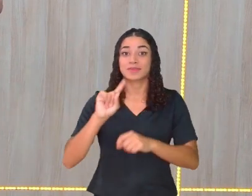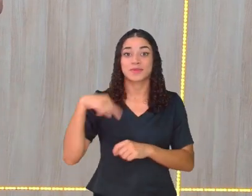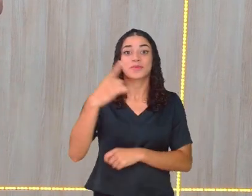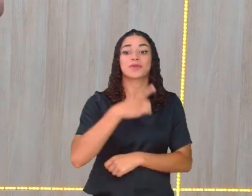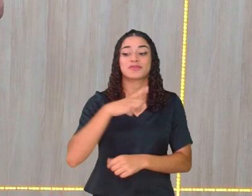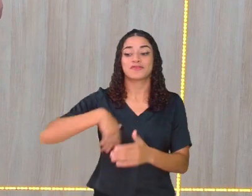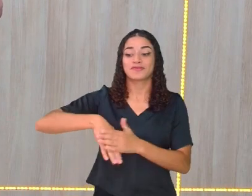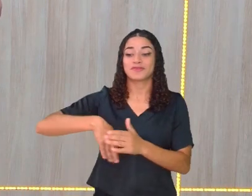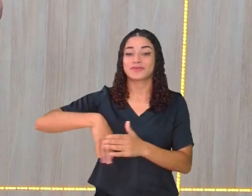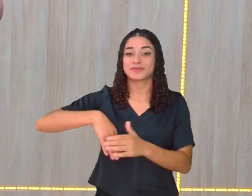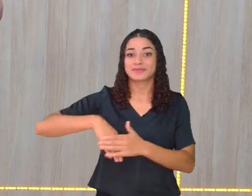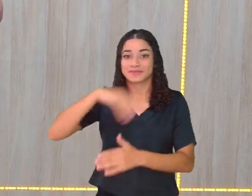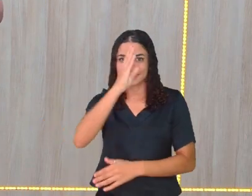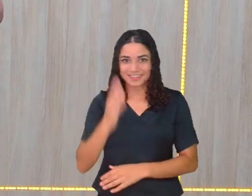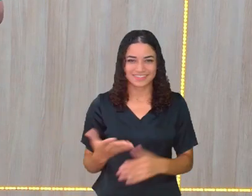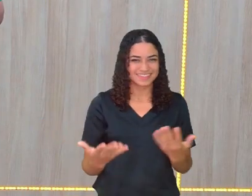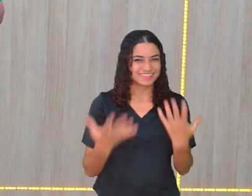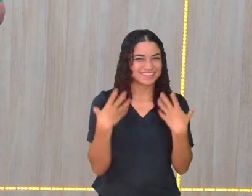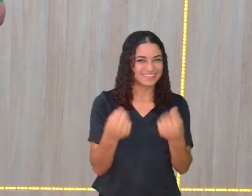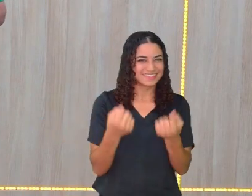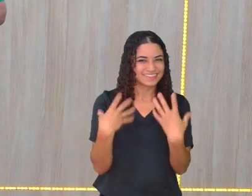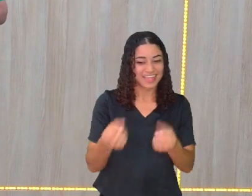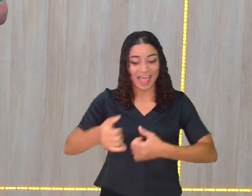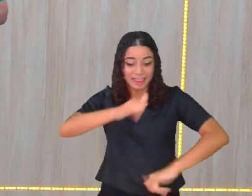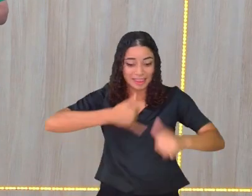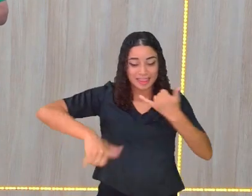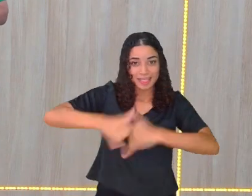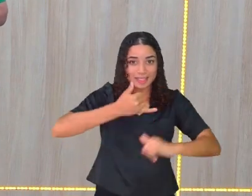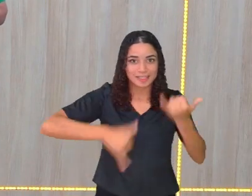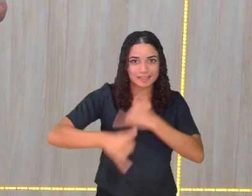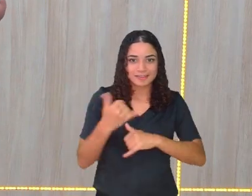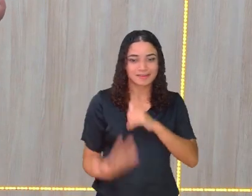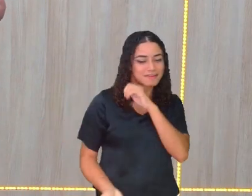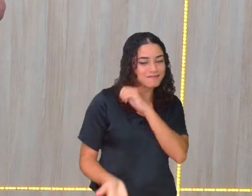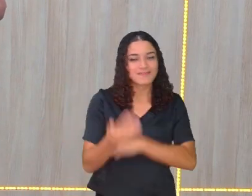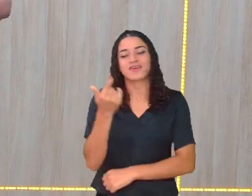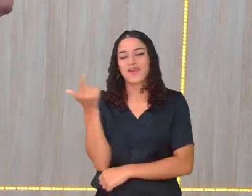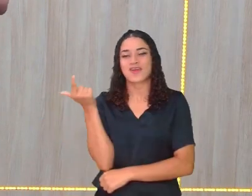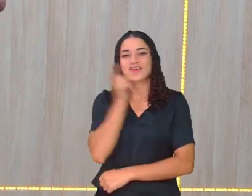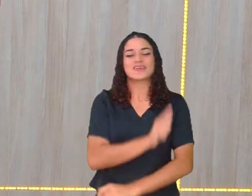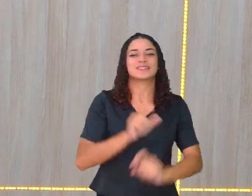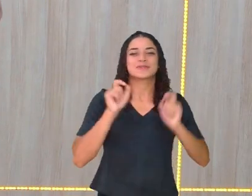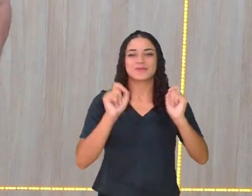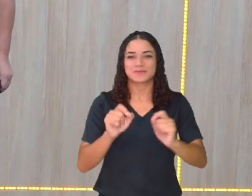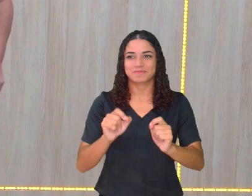Brasil, pessoal. Vamos lá, vamos mandar essa energia e vamos conseguir, né,